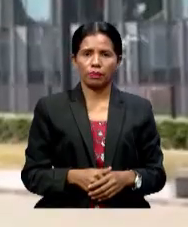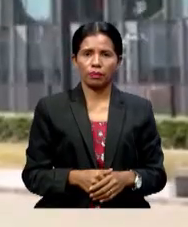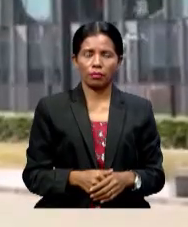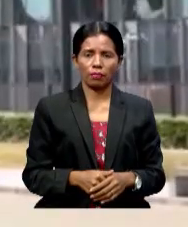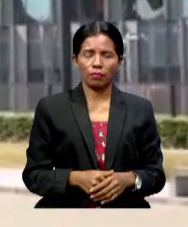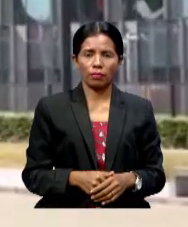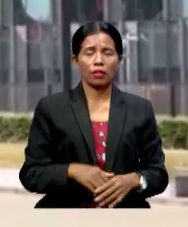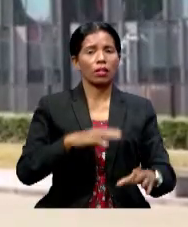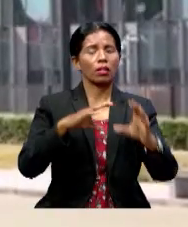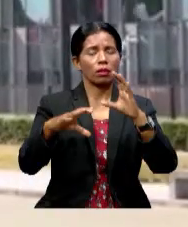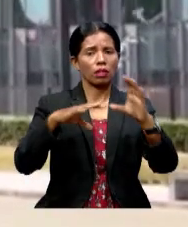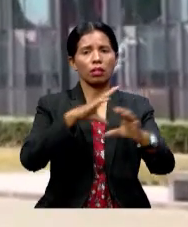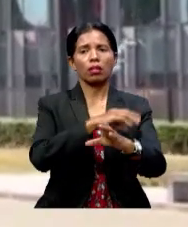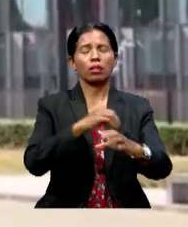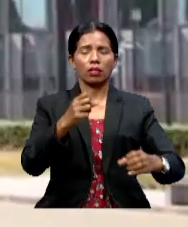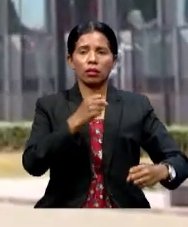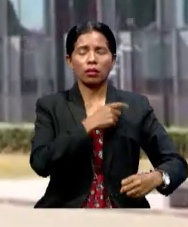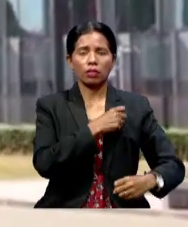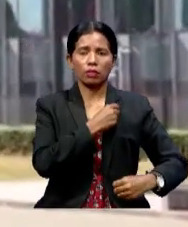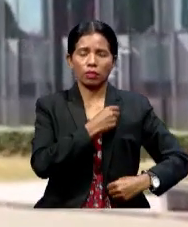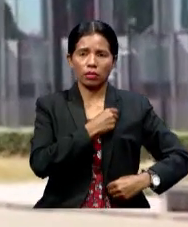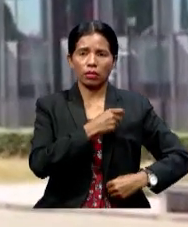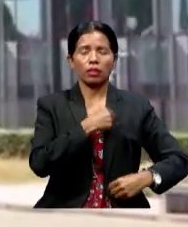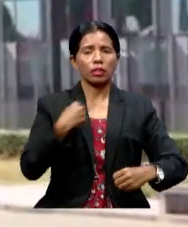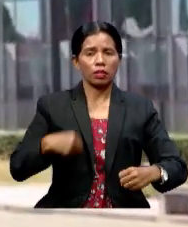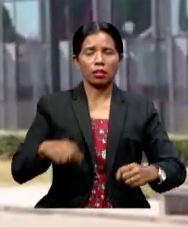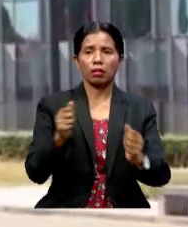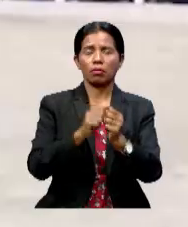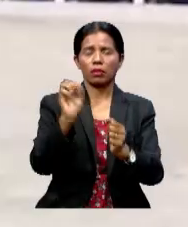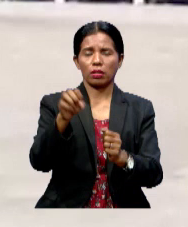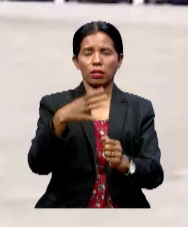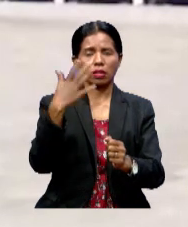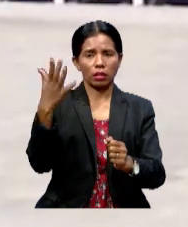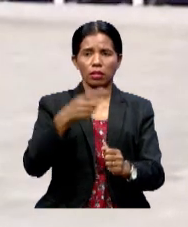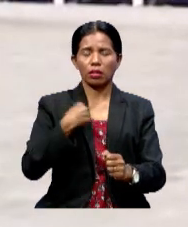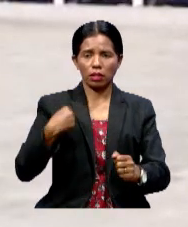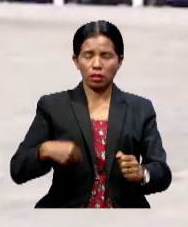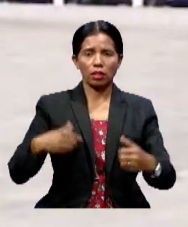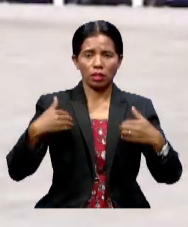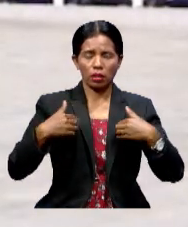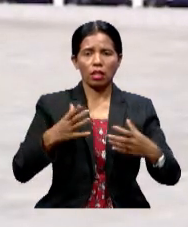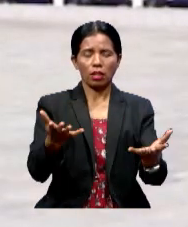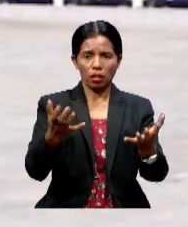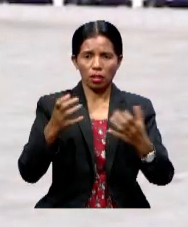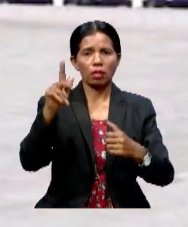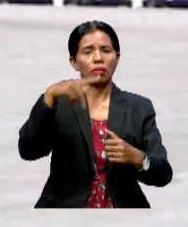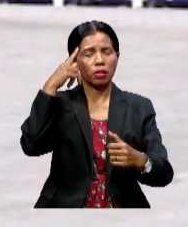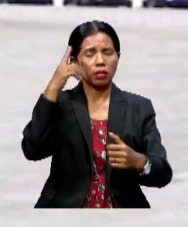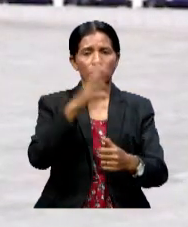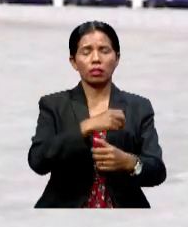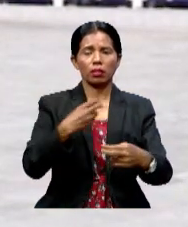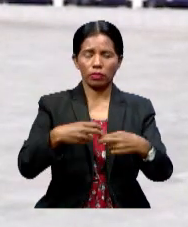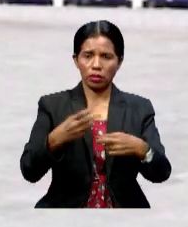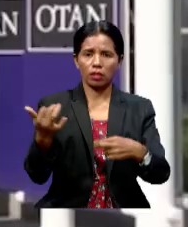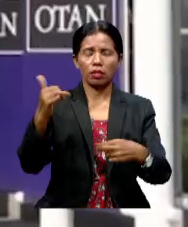E a comunicado bloco militar teme China da San Lorenzo Lima, onde deixam a China e a ambição no política e no desafio Sira,